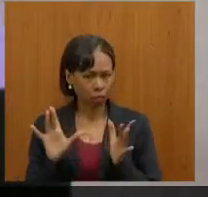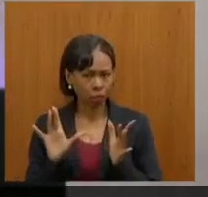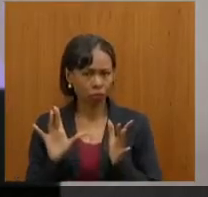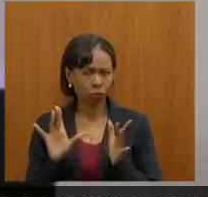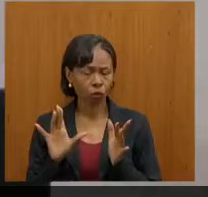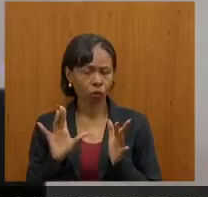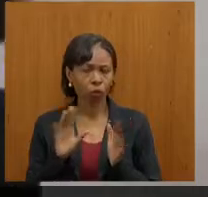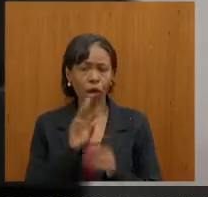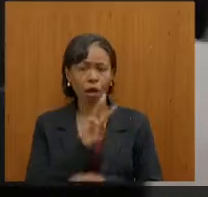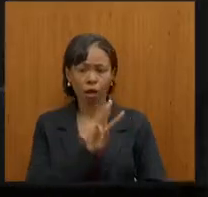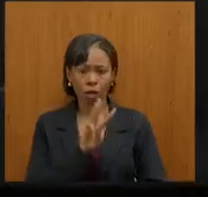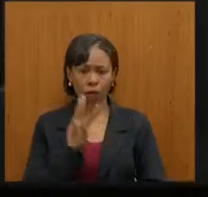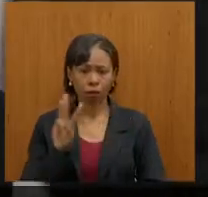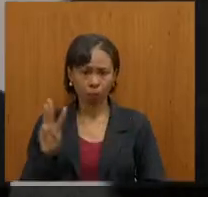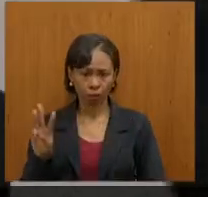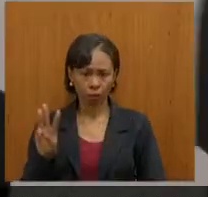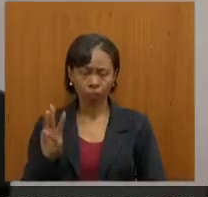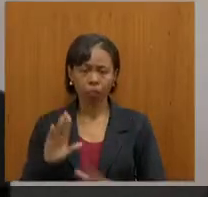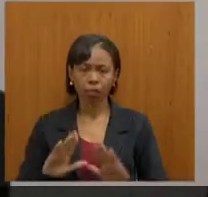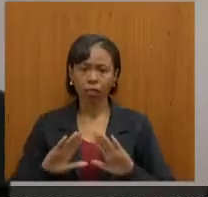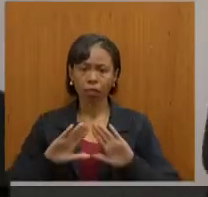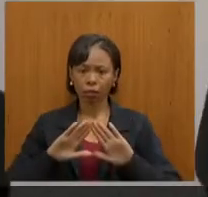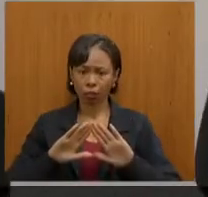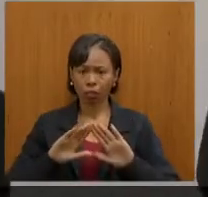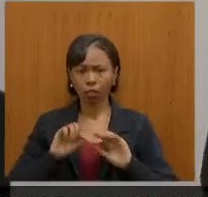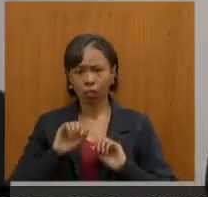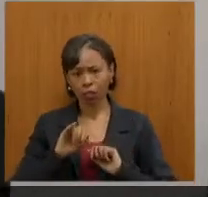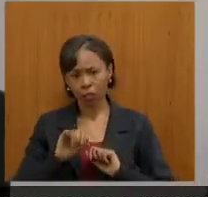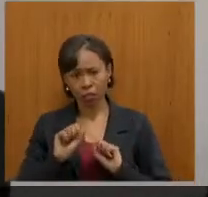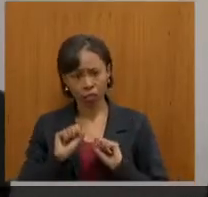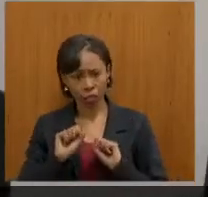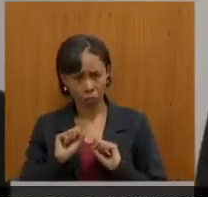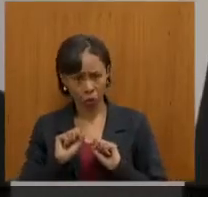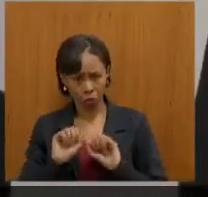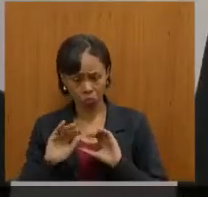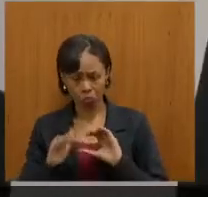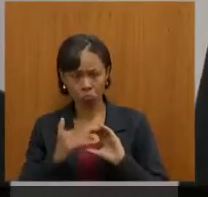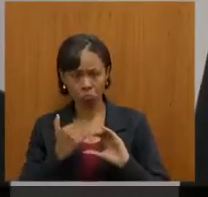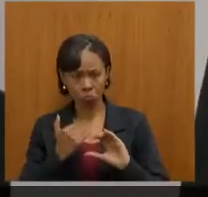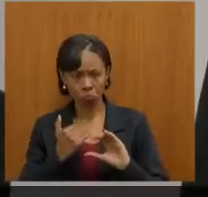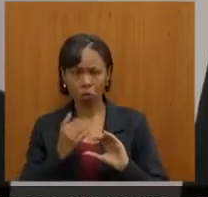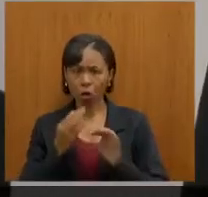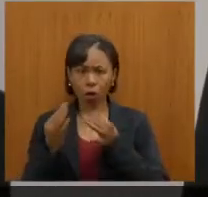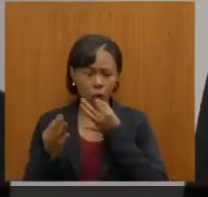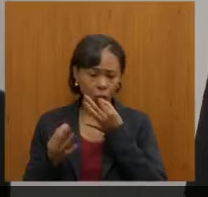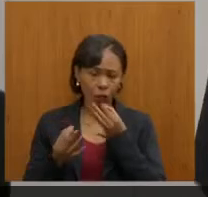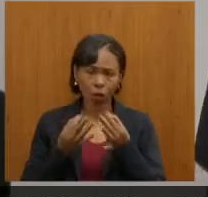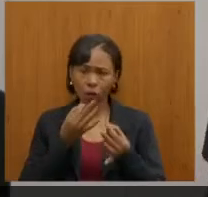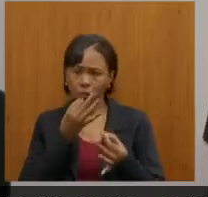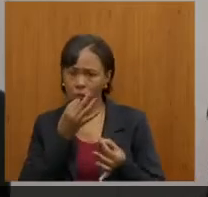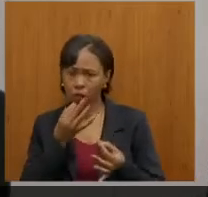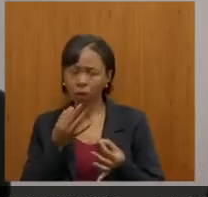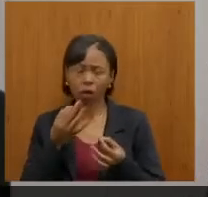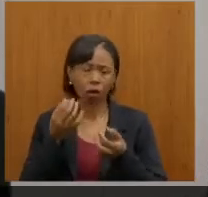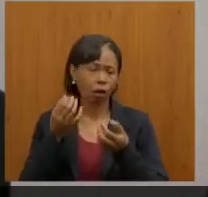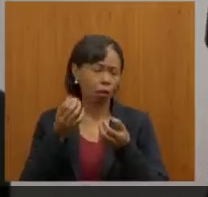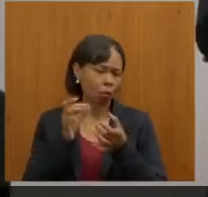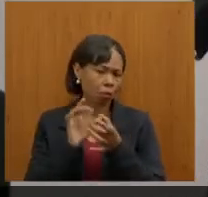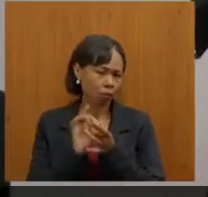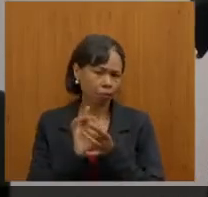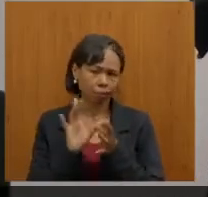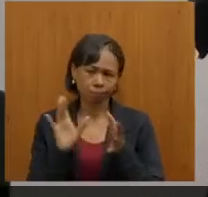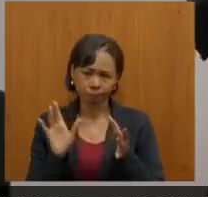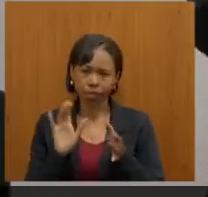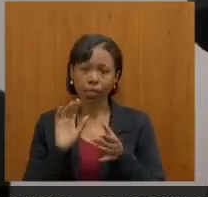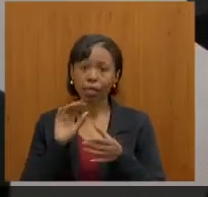página da Assembleia Legislativa de Minas quem quiser enviar comentários sugestões também as nossas